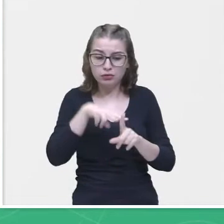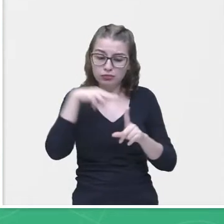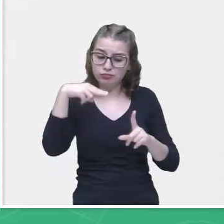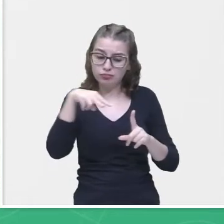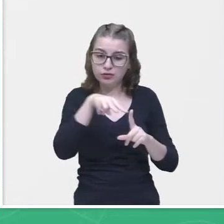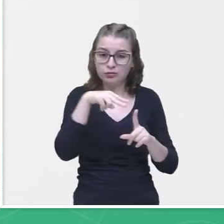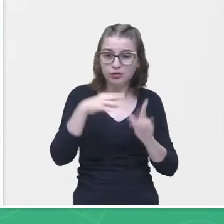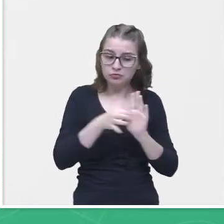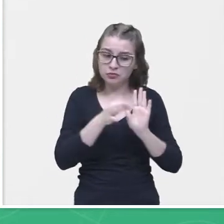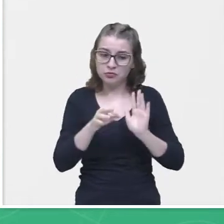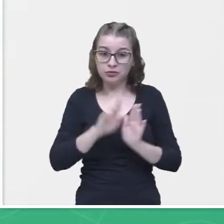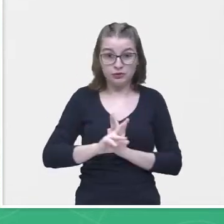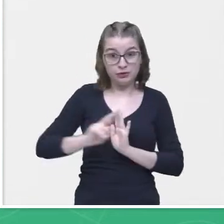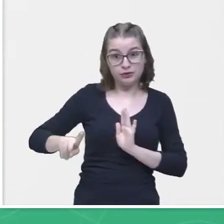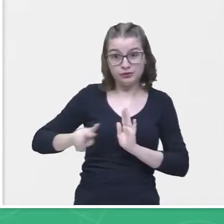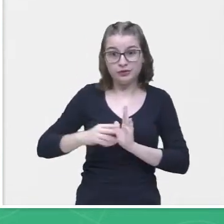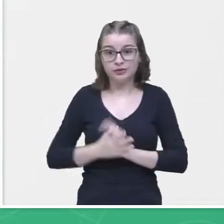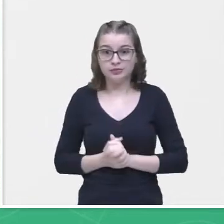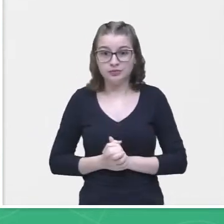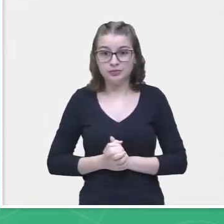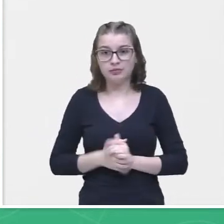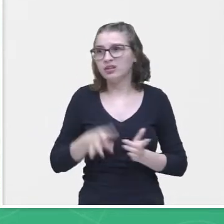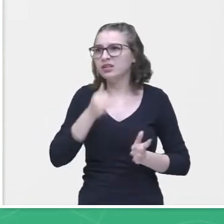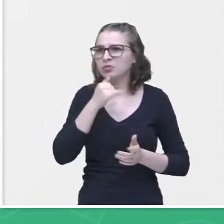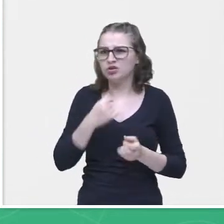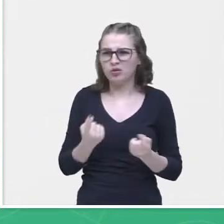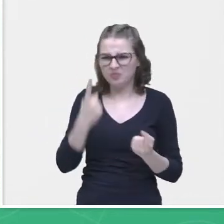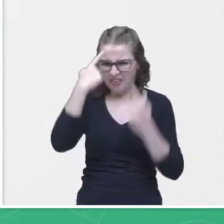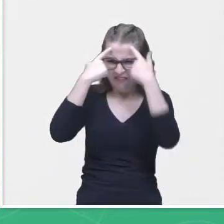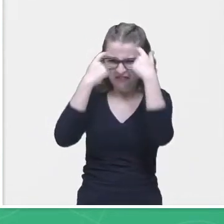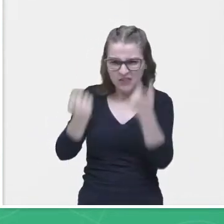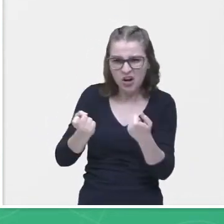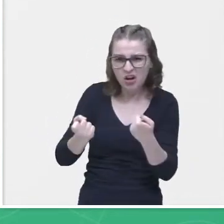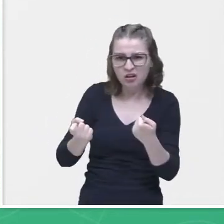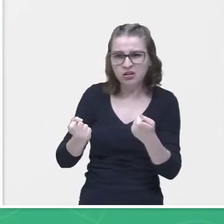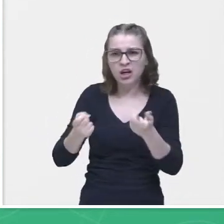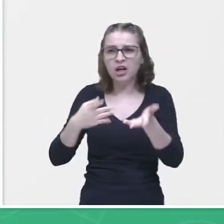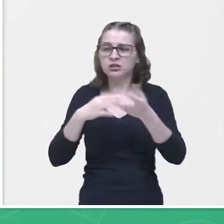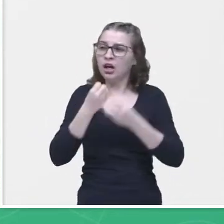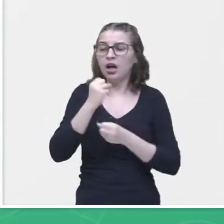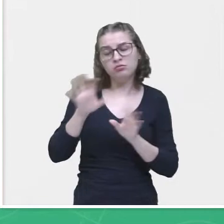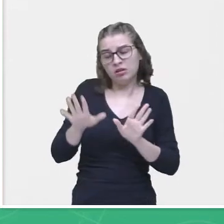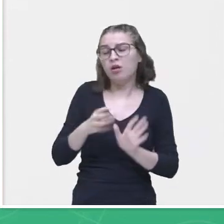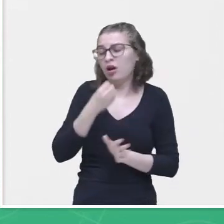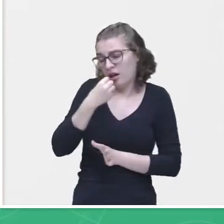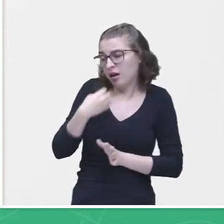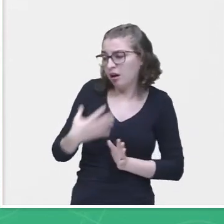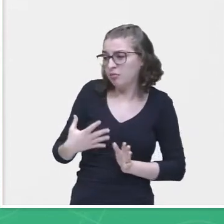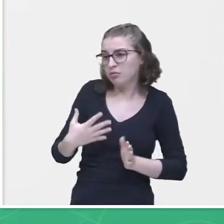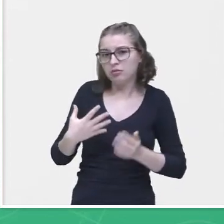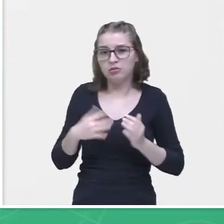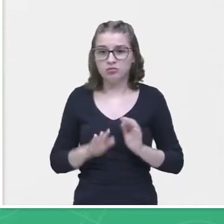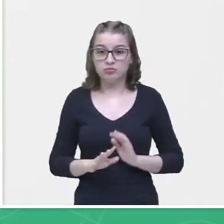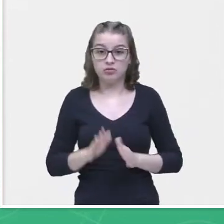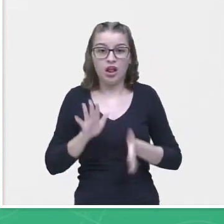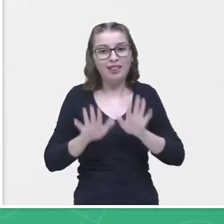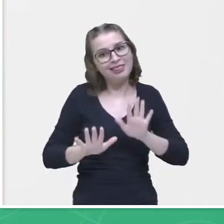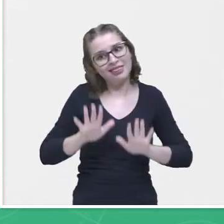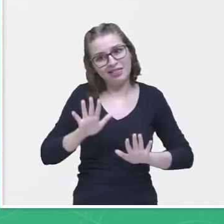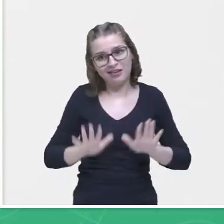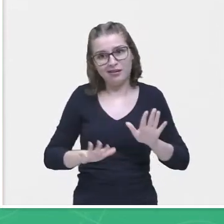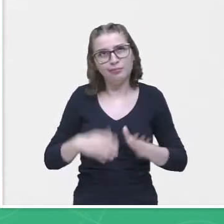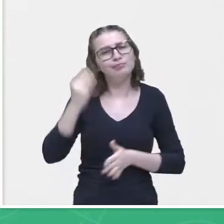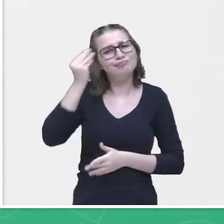eu posso entender que são violentos ou não, cada um, você mesmo aí pode estar defendendo a forma como